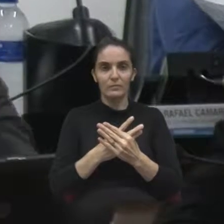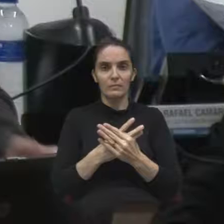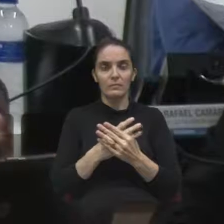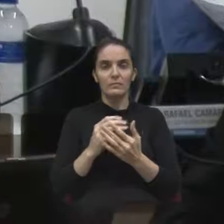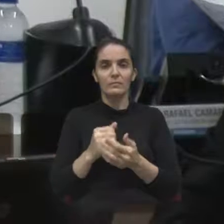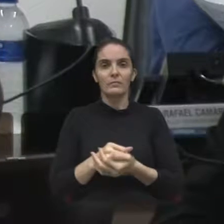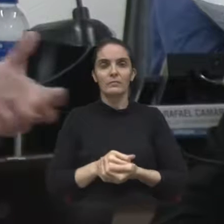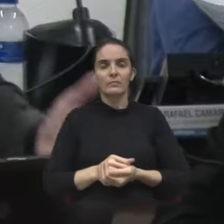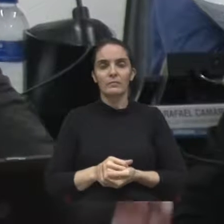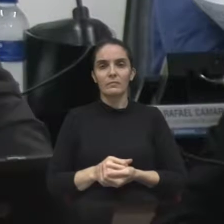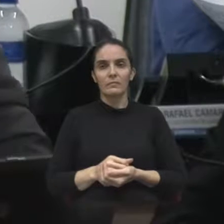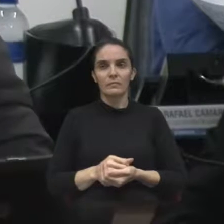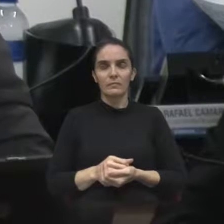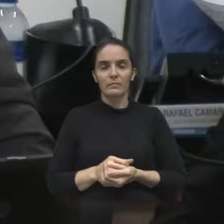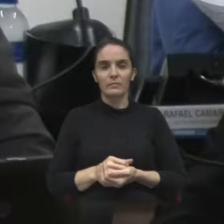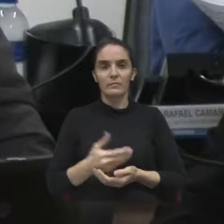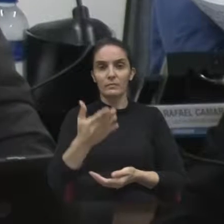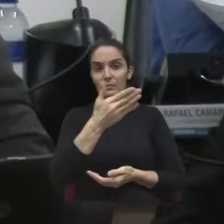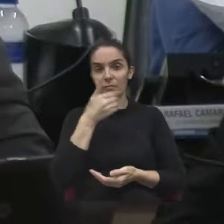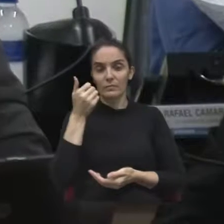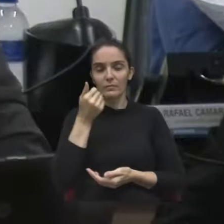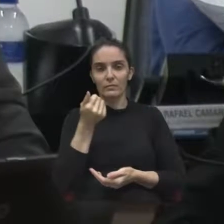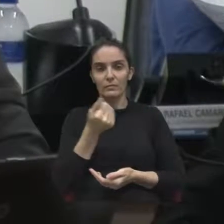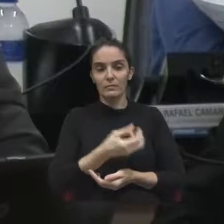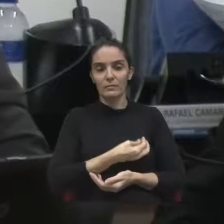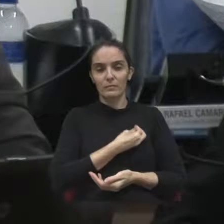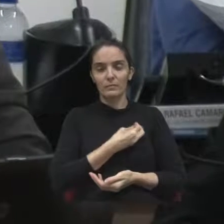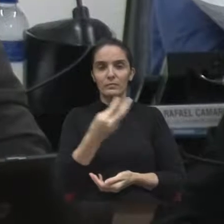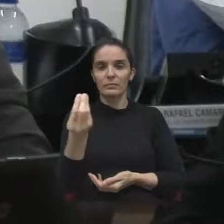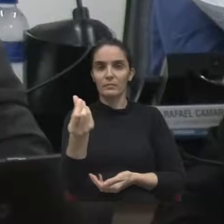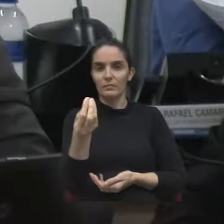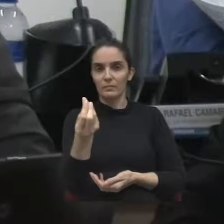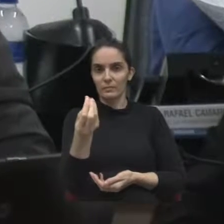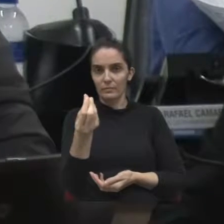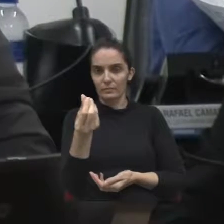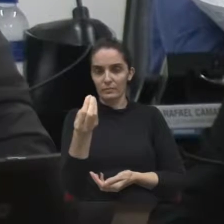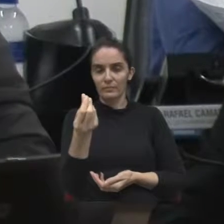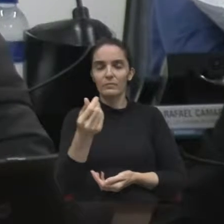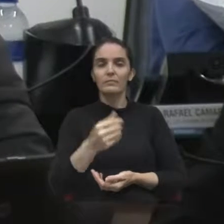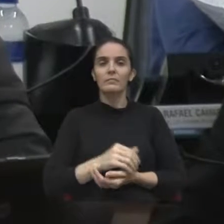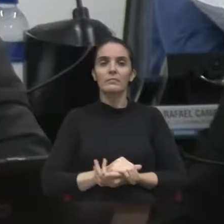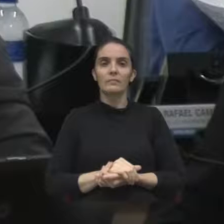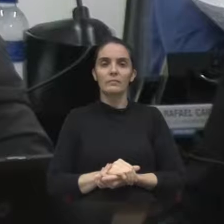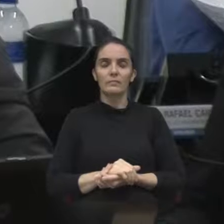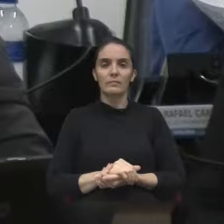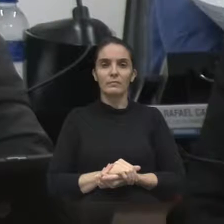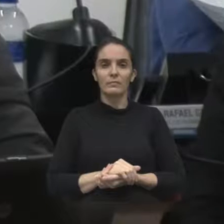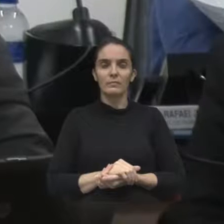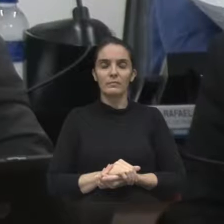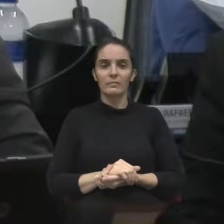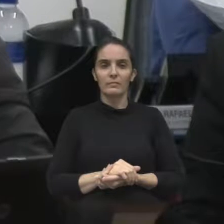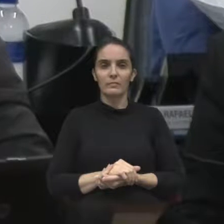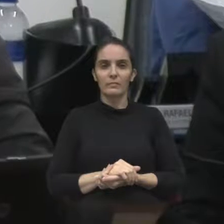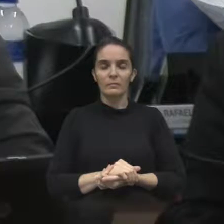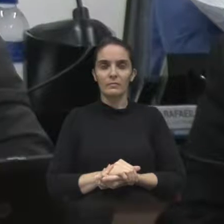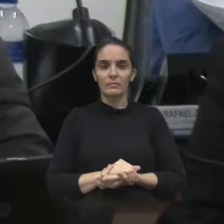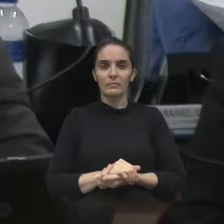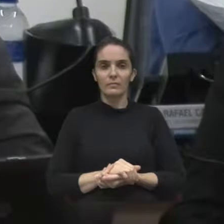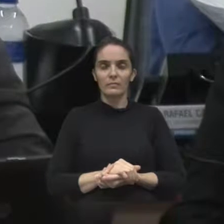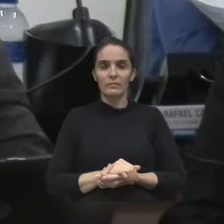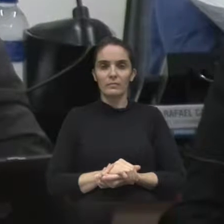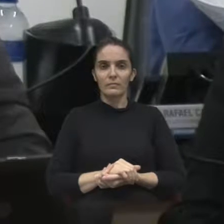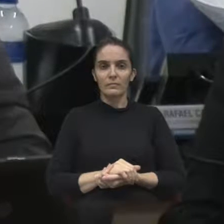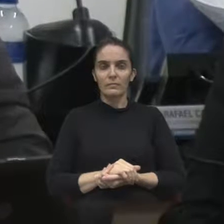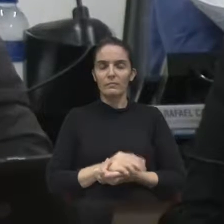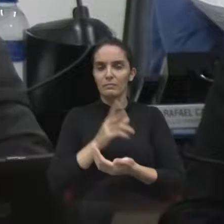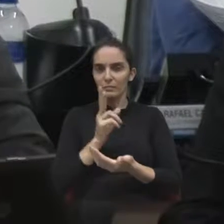possamos melhorar a qualidade de vida dos idosos. Dizer que, recorrentemente,